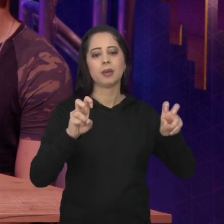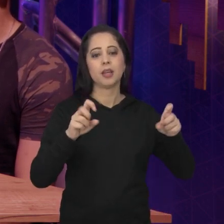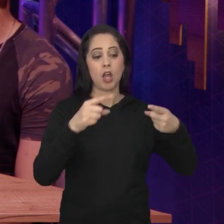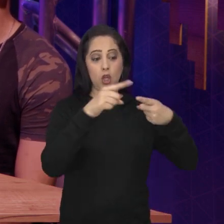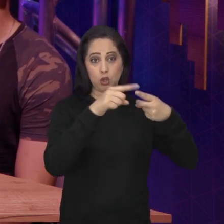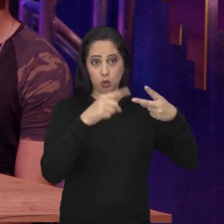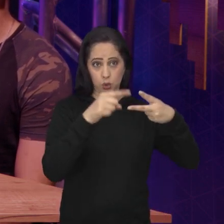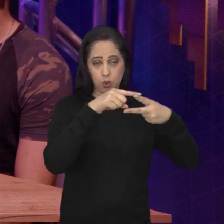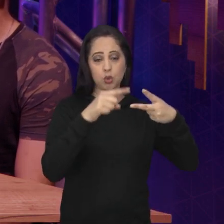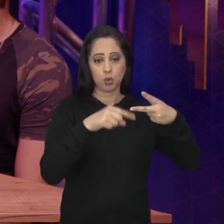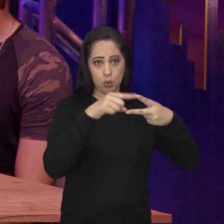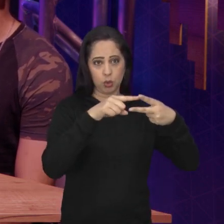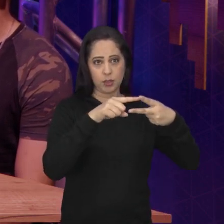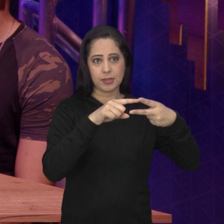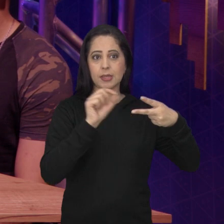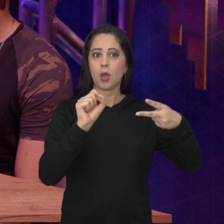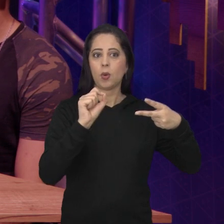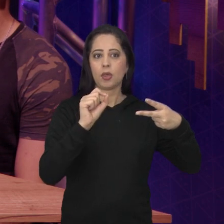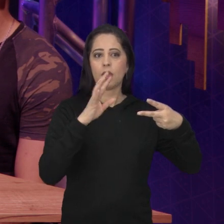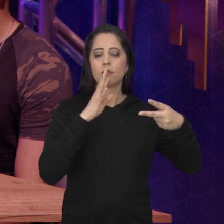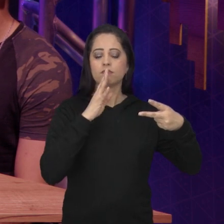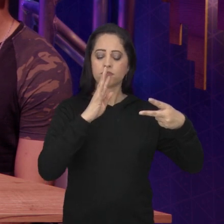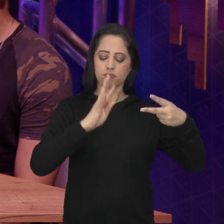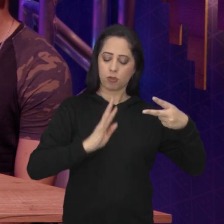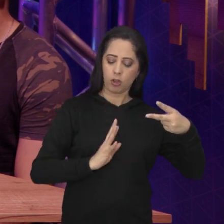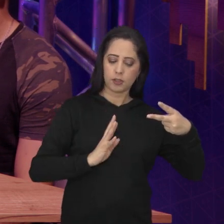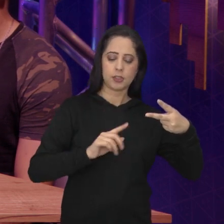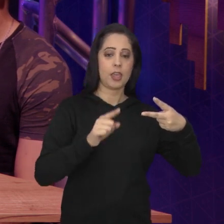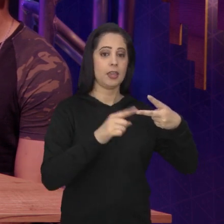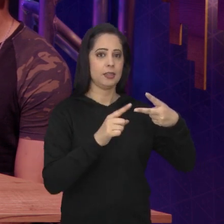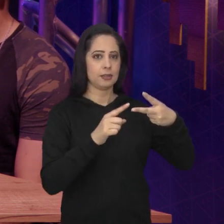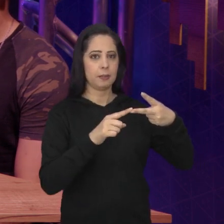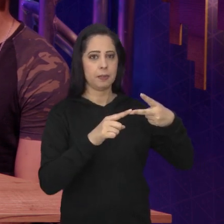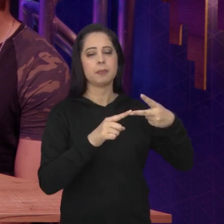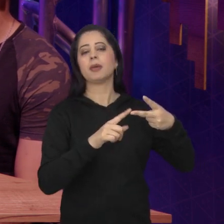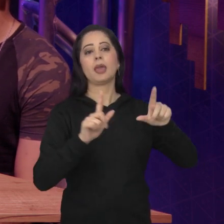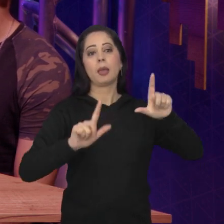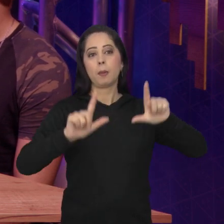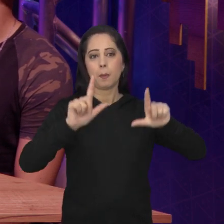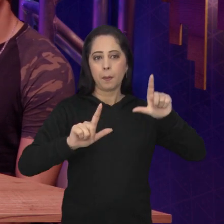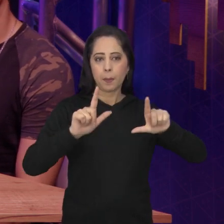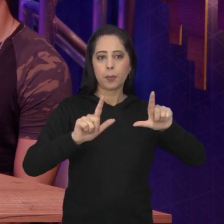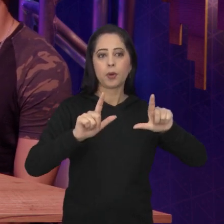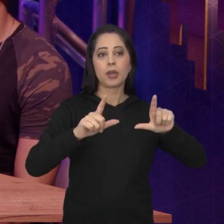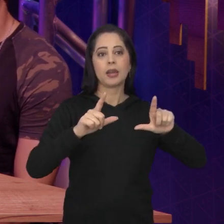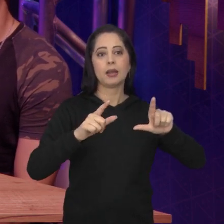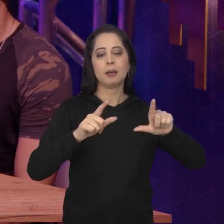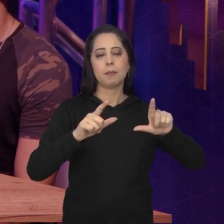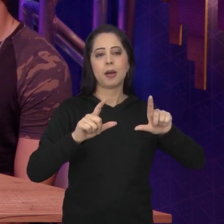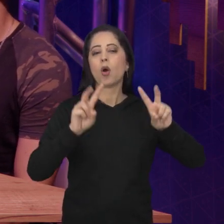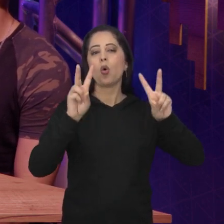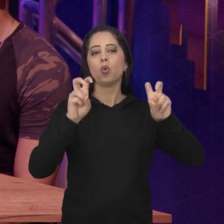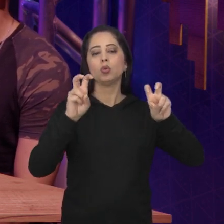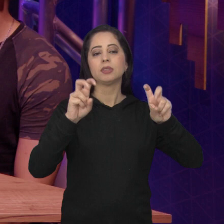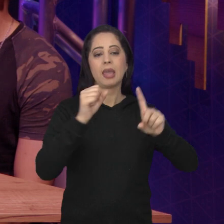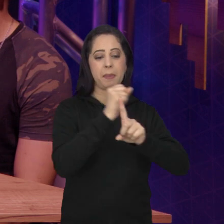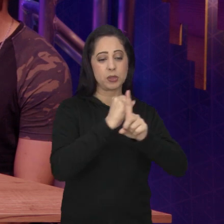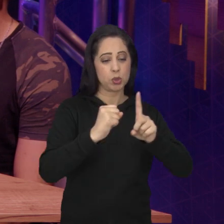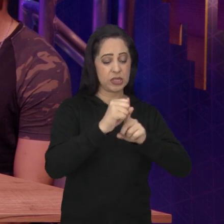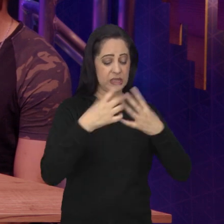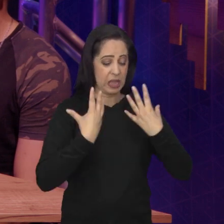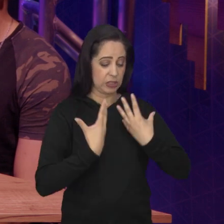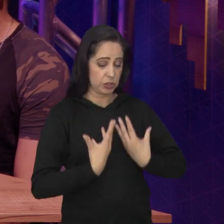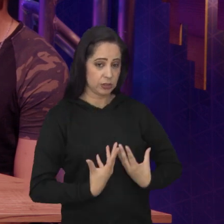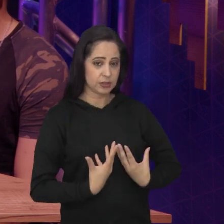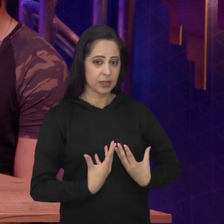assunto. 2, na verdade, que é o autoconhecimento, e a gente também tem Sociedade do Cansaço, que falam muito sobre essas coisas, sobre como a gente pode